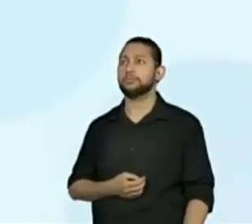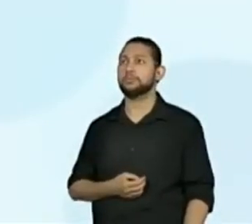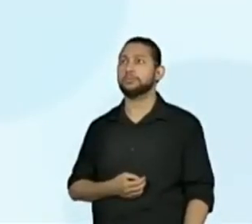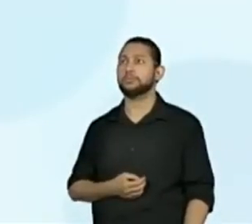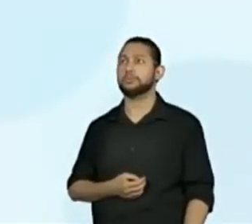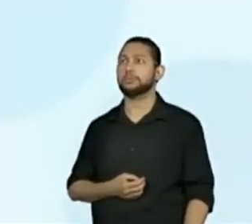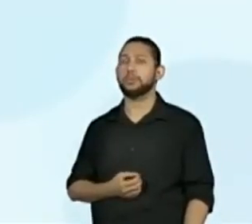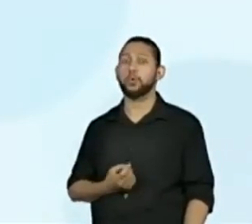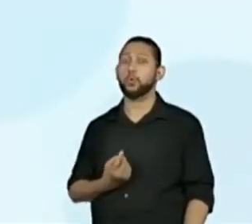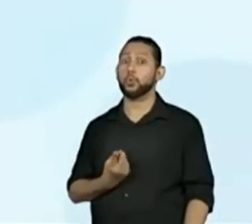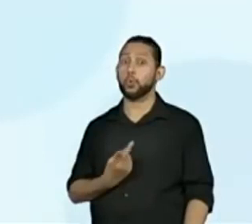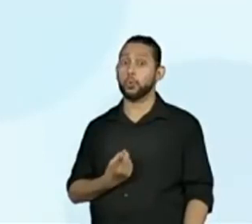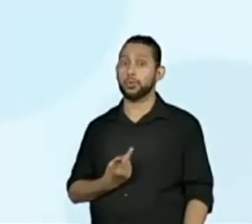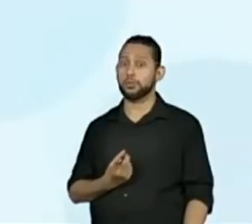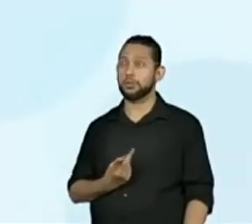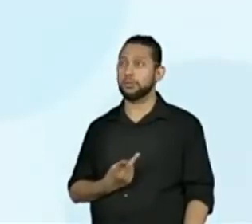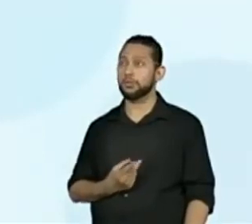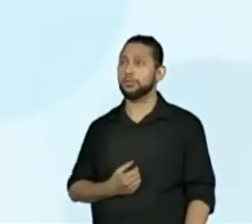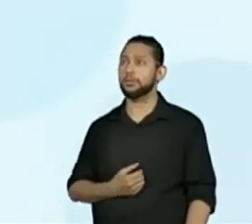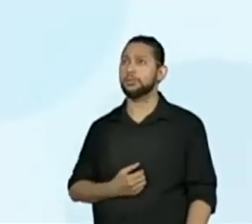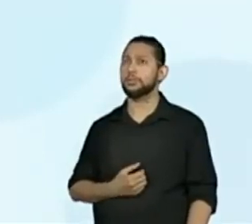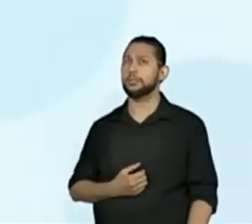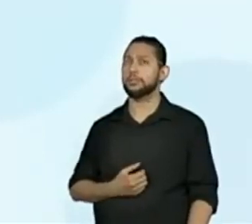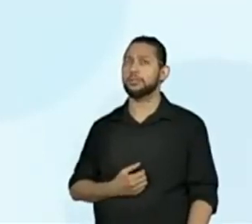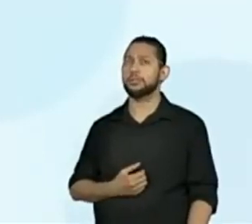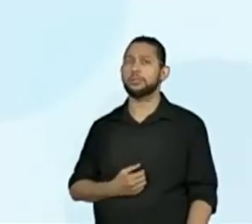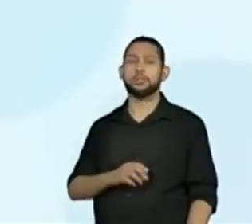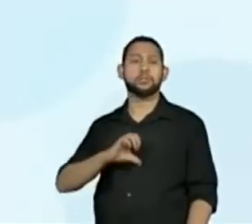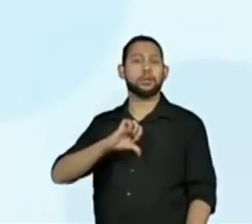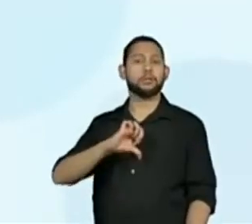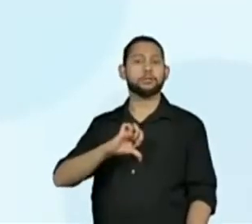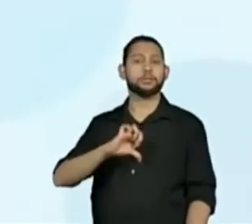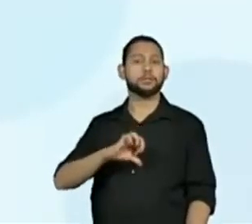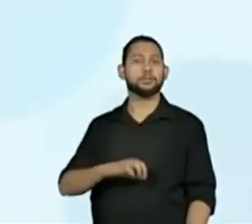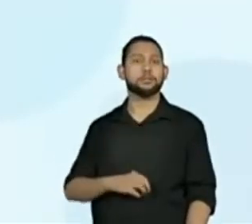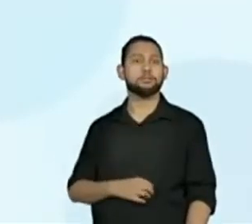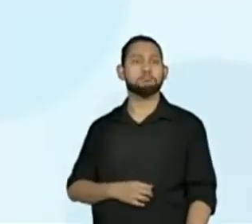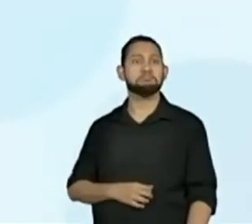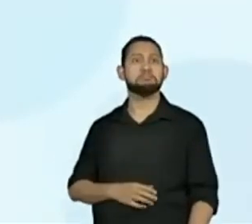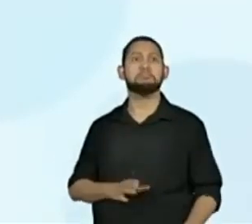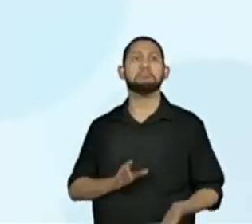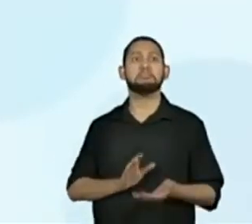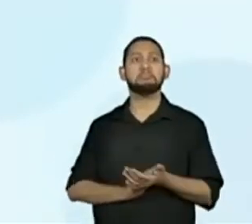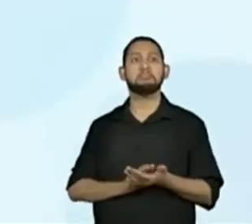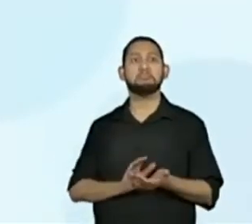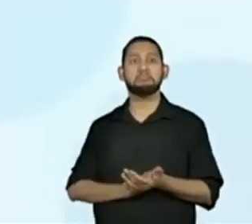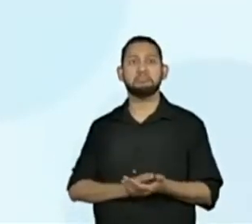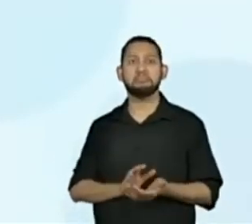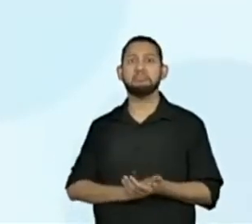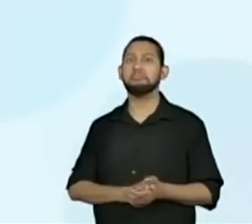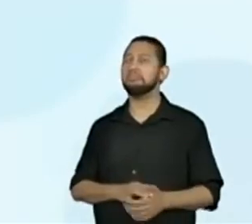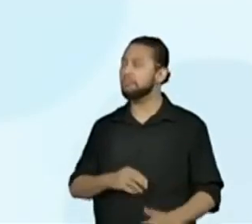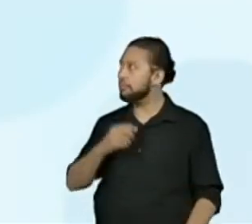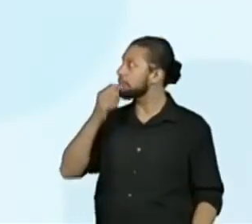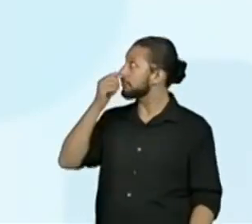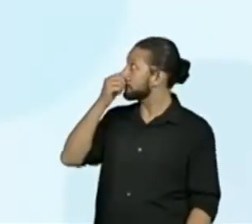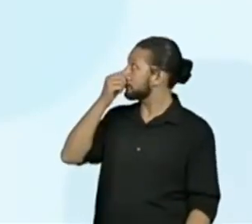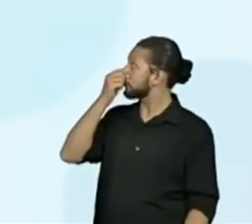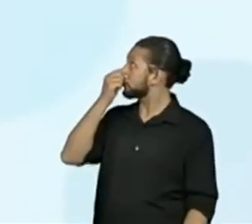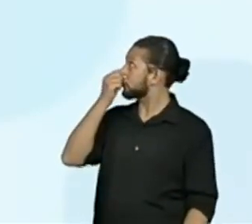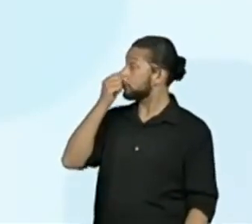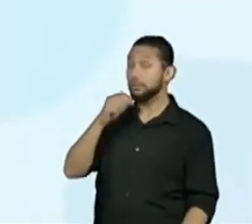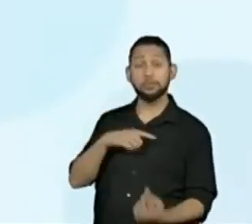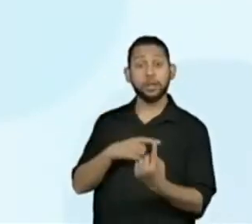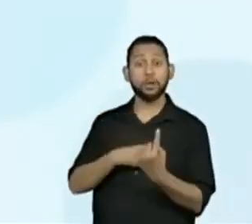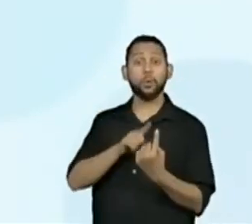153. 12. Sim. E 9. 9, olha, saiu aí apenas 1 unidade, muito